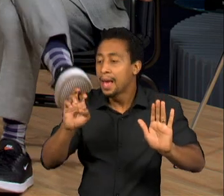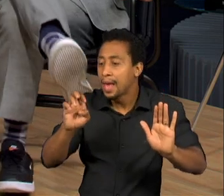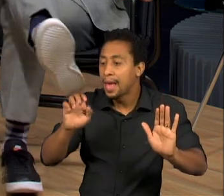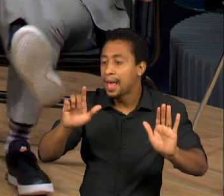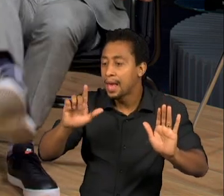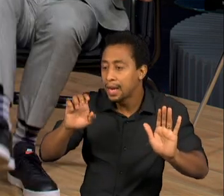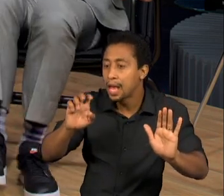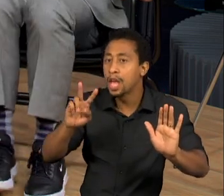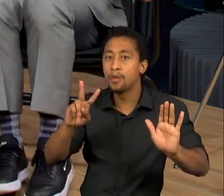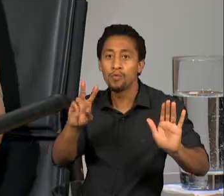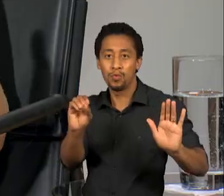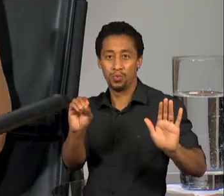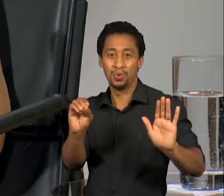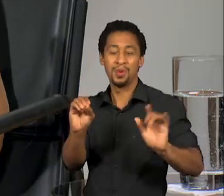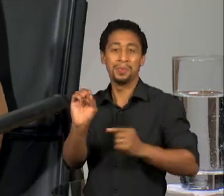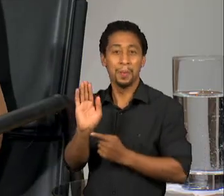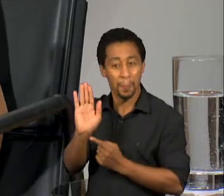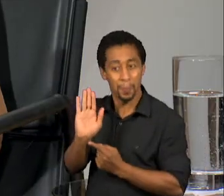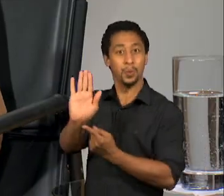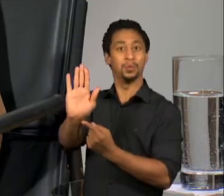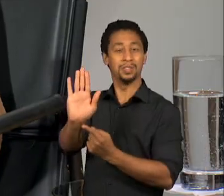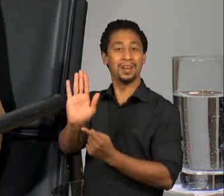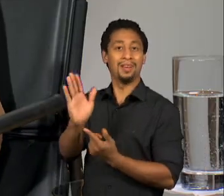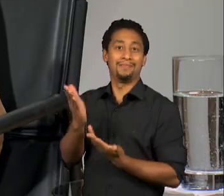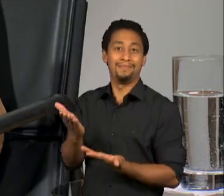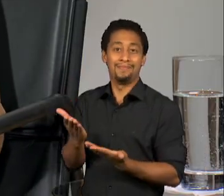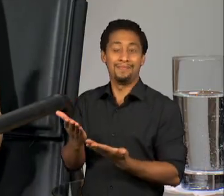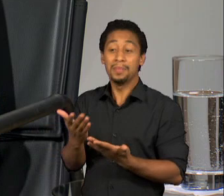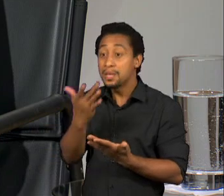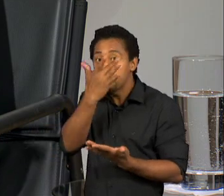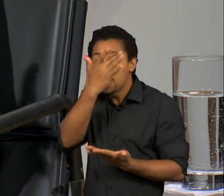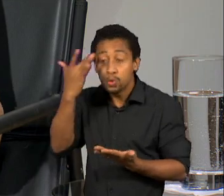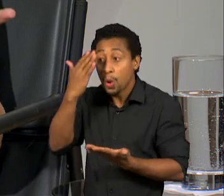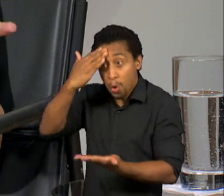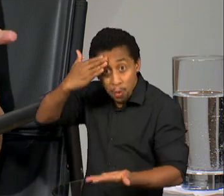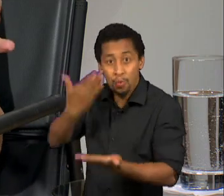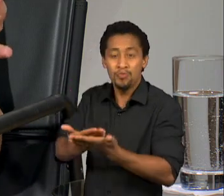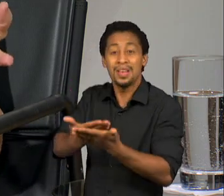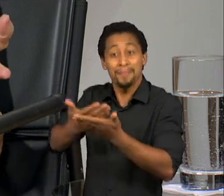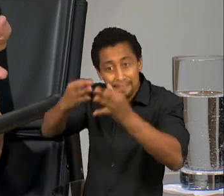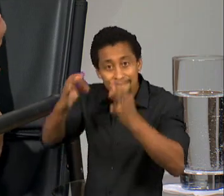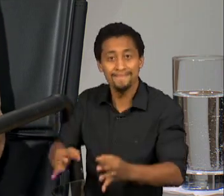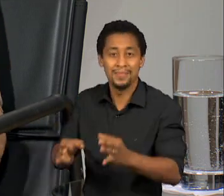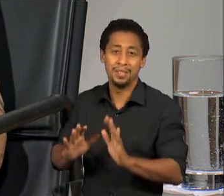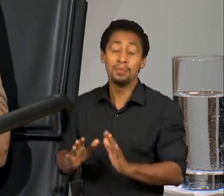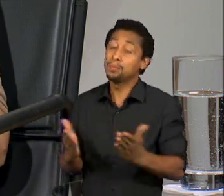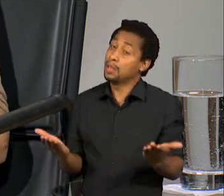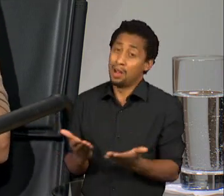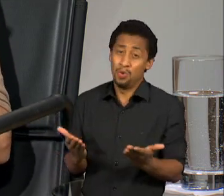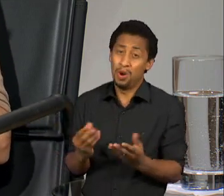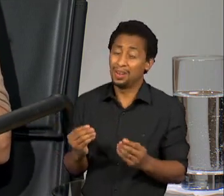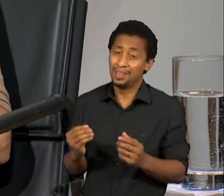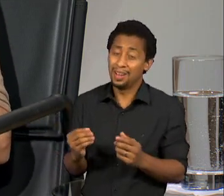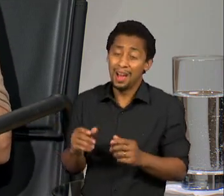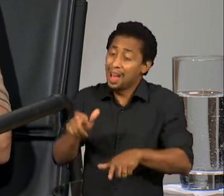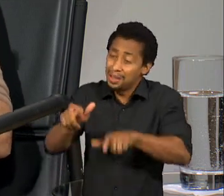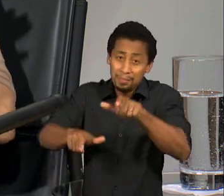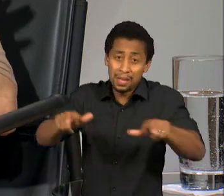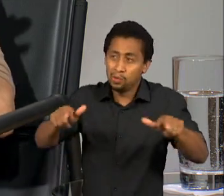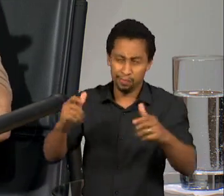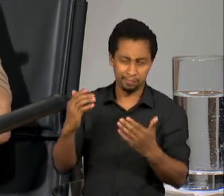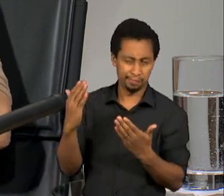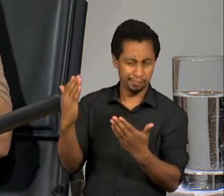da confiabilidade, porque é isso que nós estamos perdendo. Nós não confiamos mais em nada, porque está